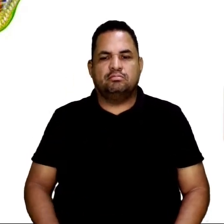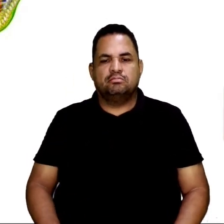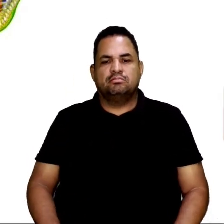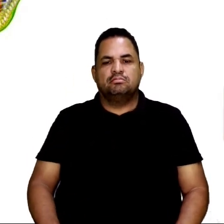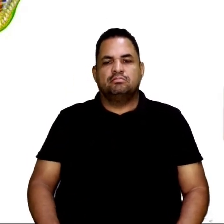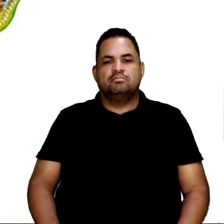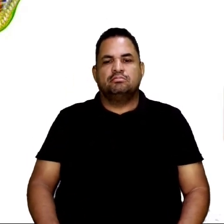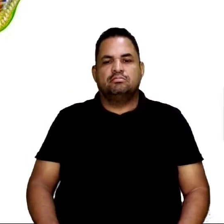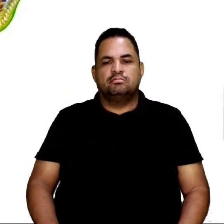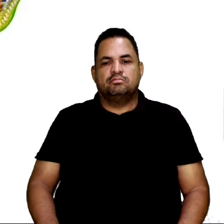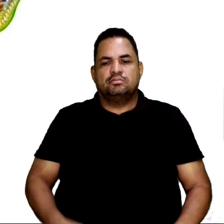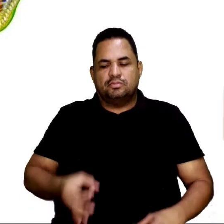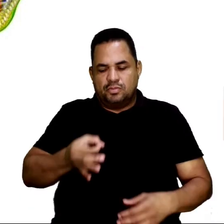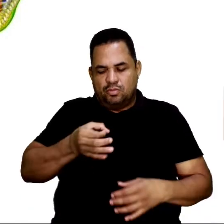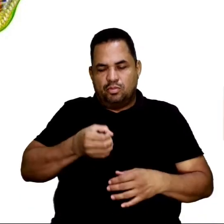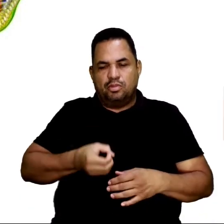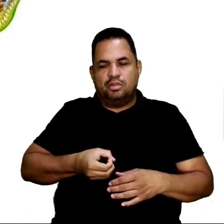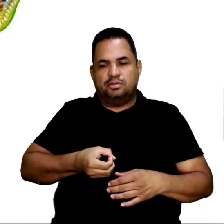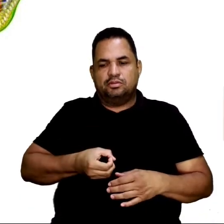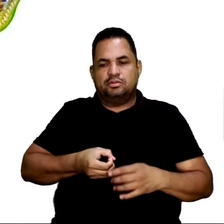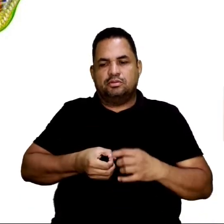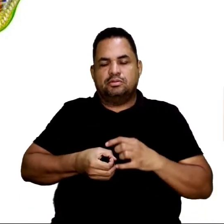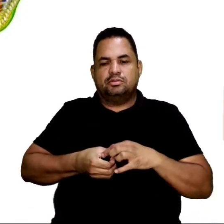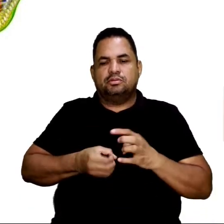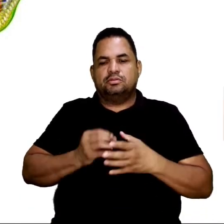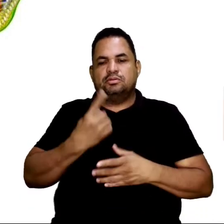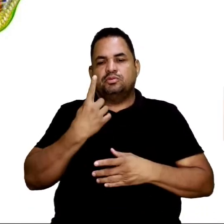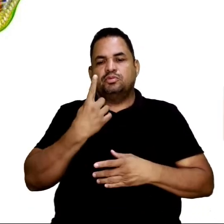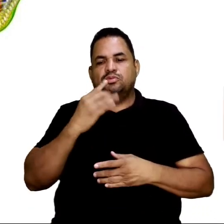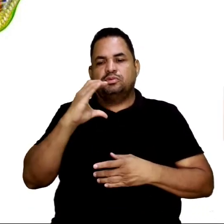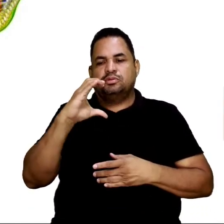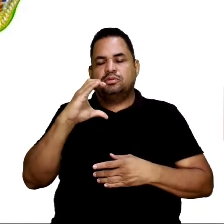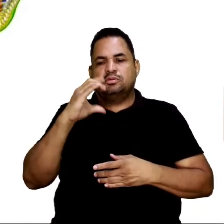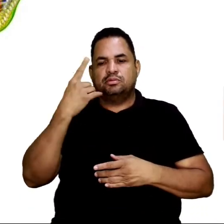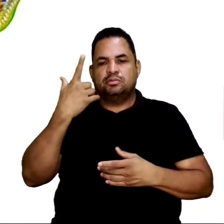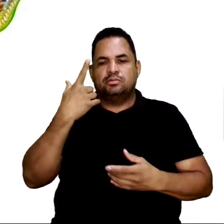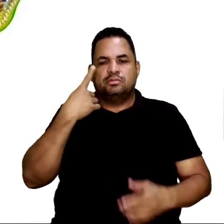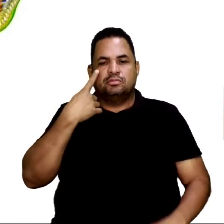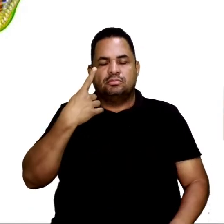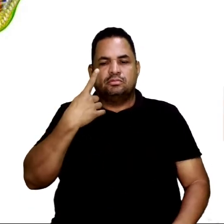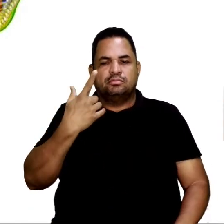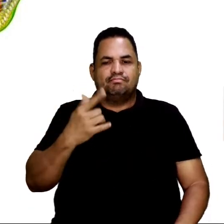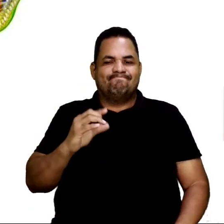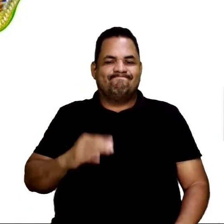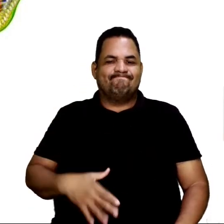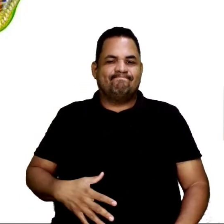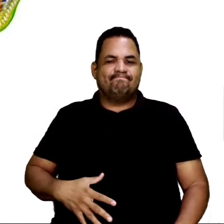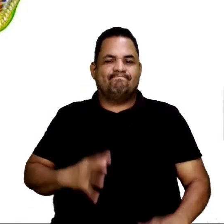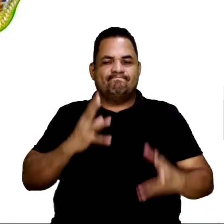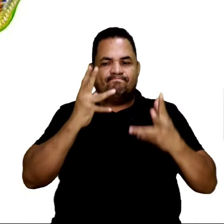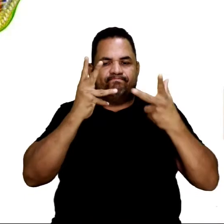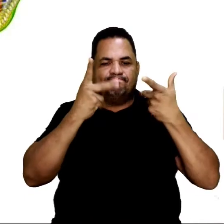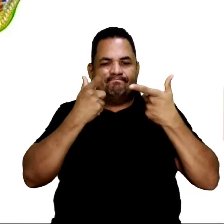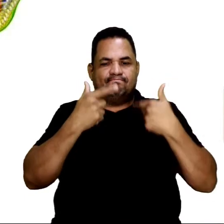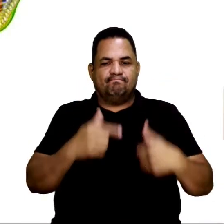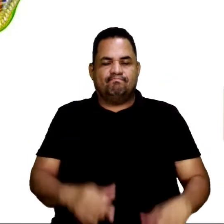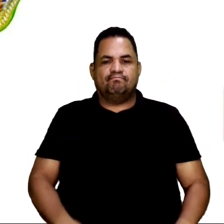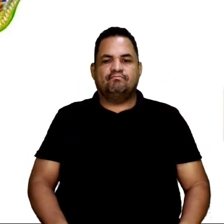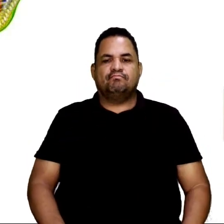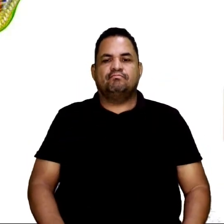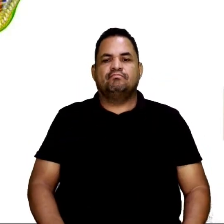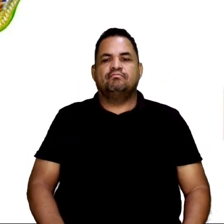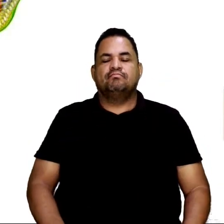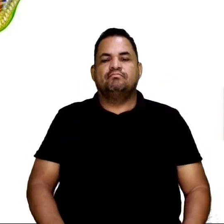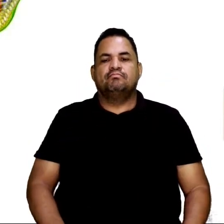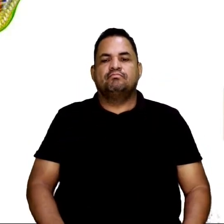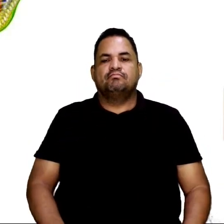de 1 centavo, né, provavelmente, e ali com 9... Gente, olha que coisa fantástica. Nessa